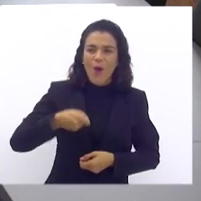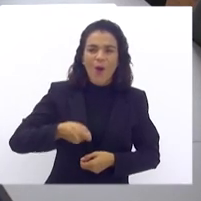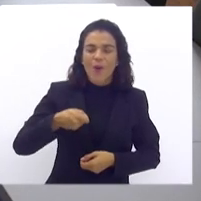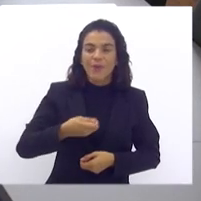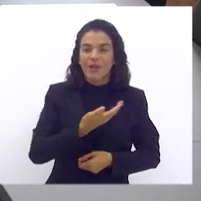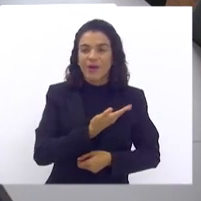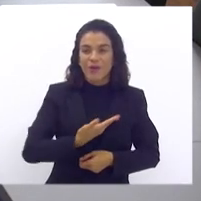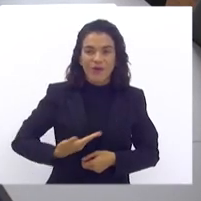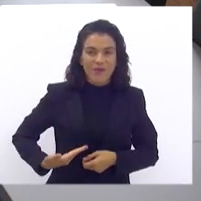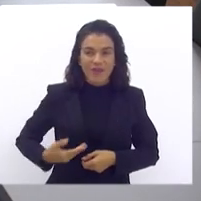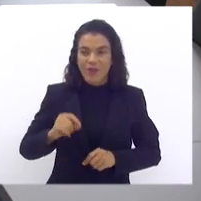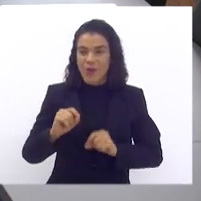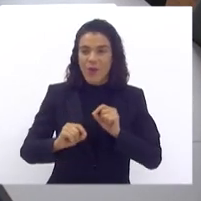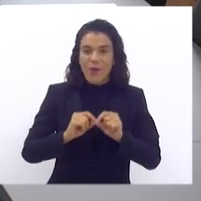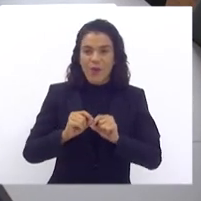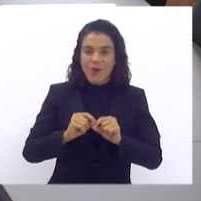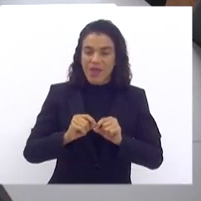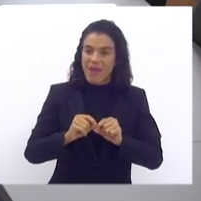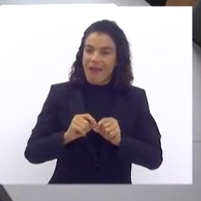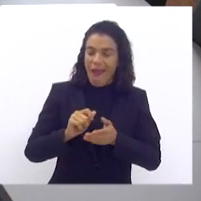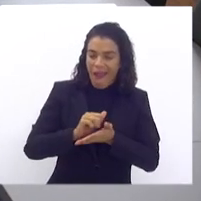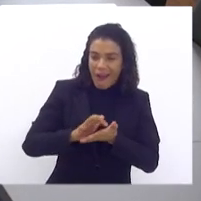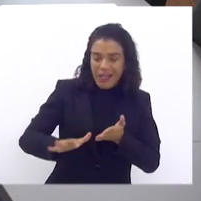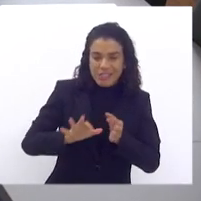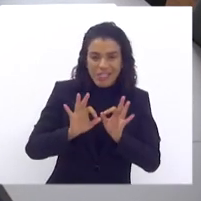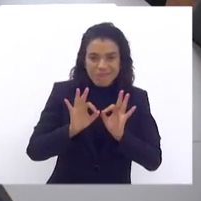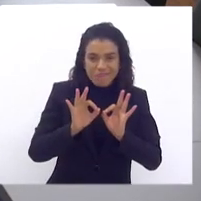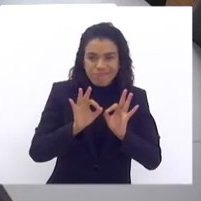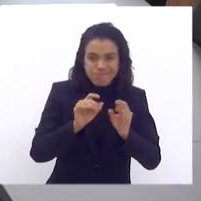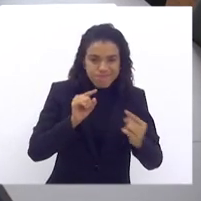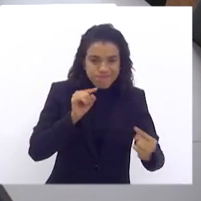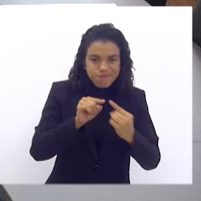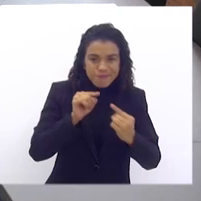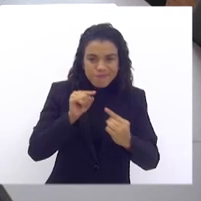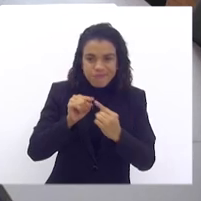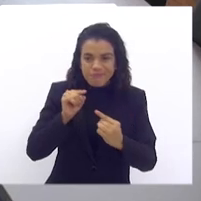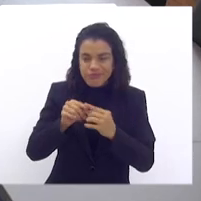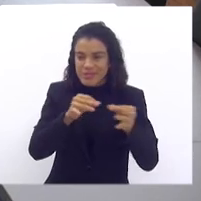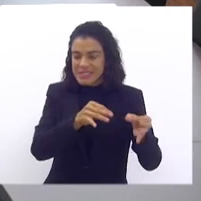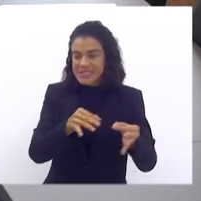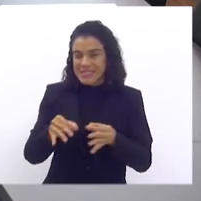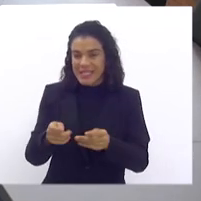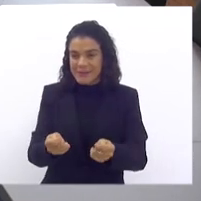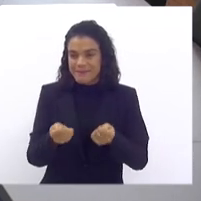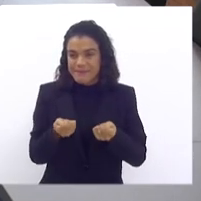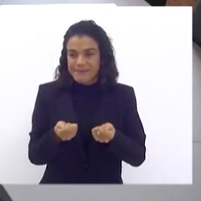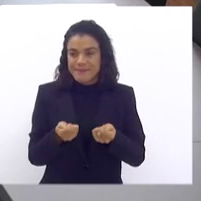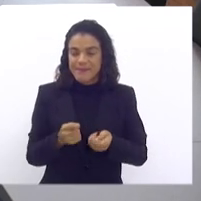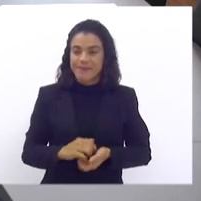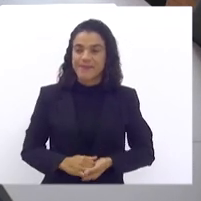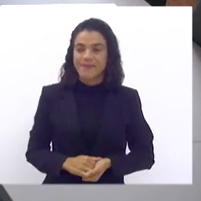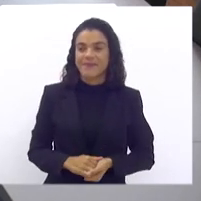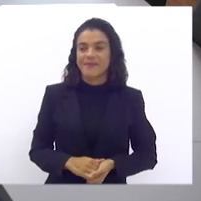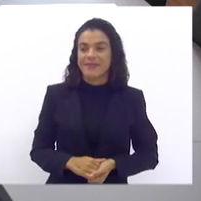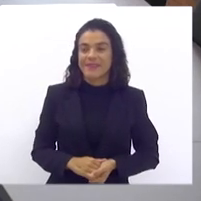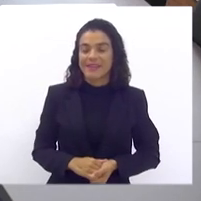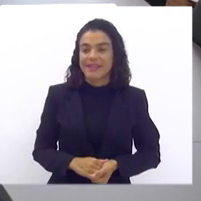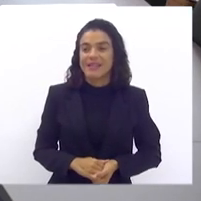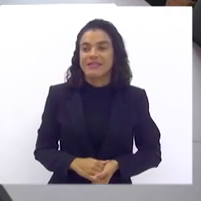governo do Estado a ser bem assertivo nas suas decisões. Né? Sim, sim. Mas vamos então.